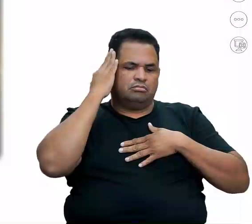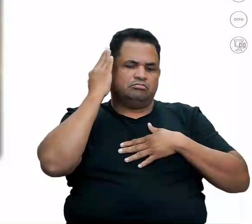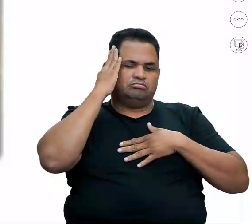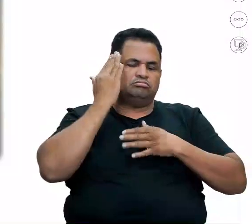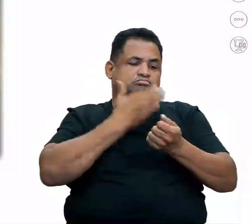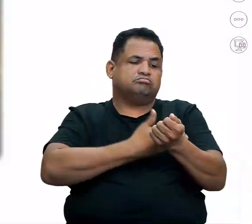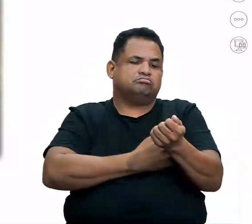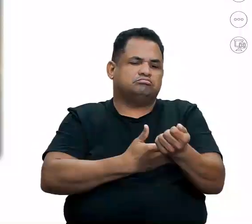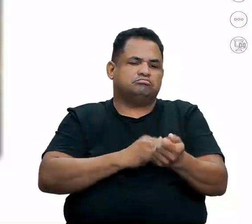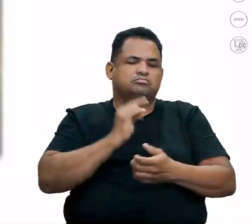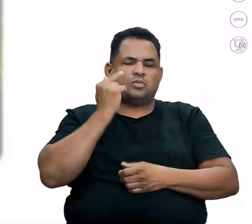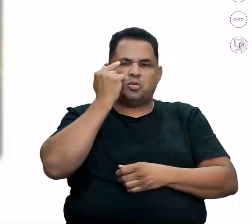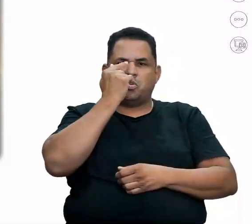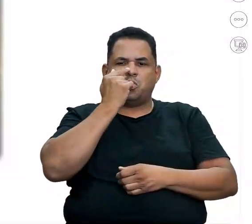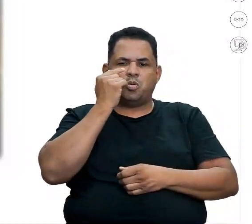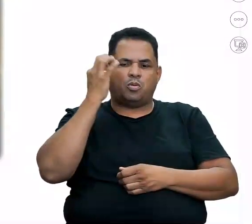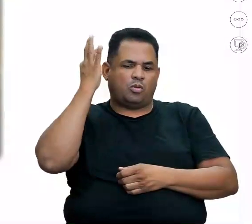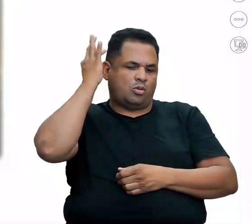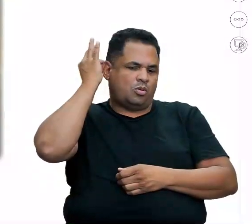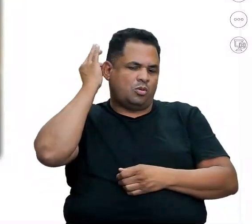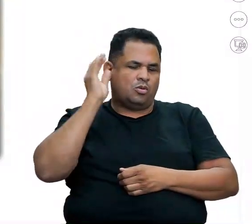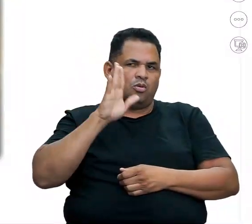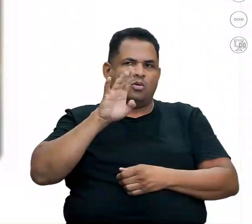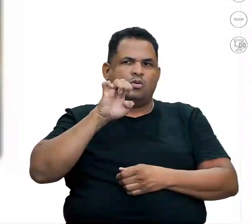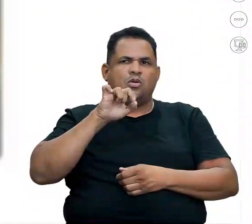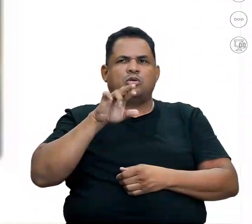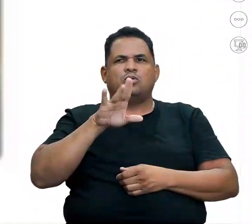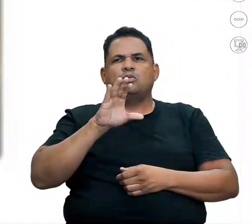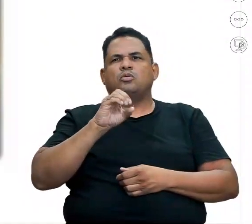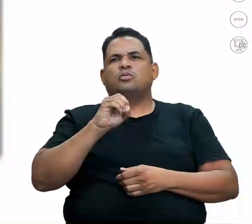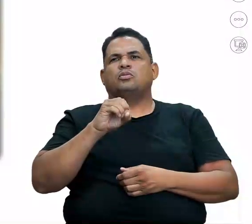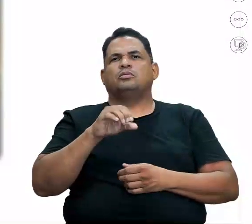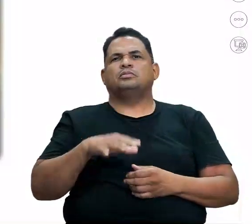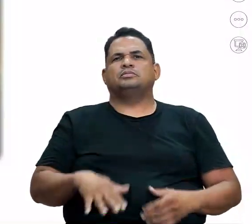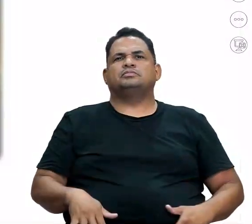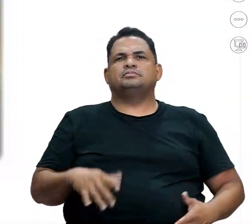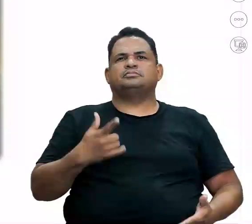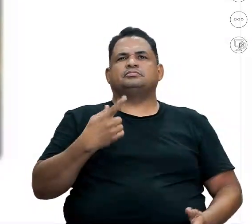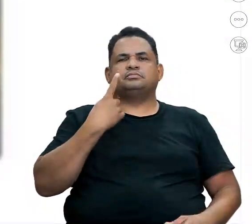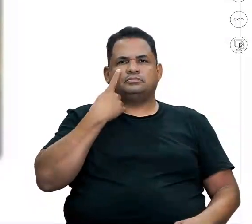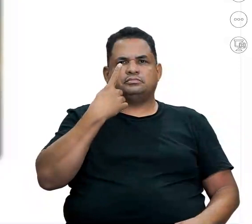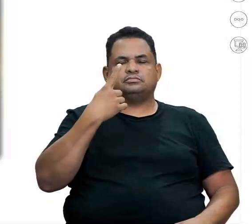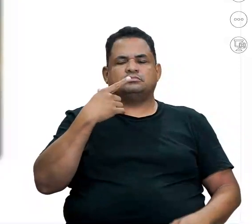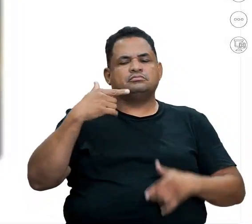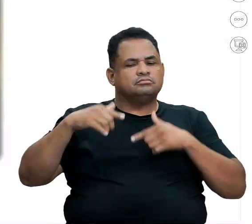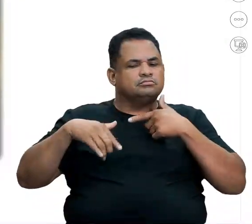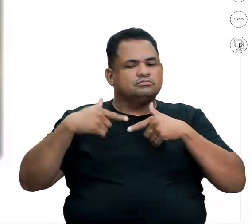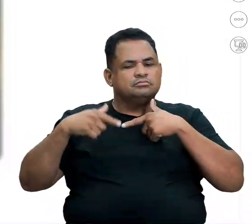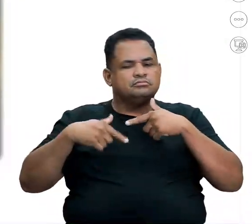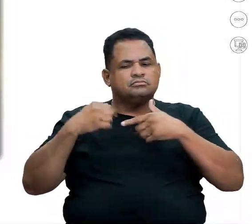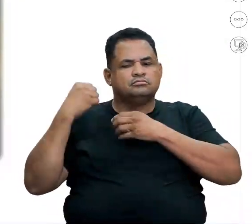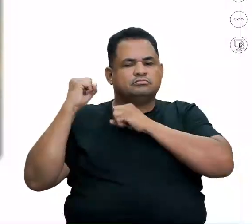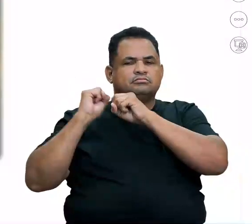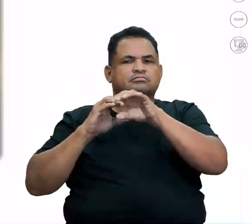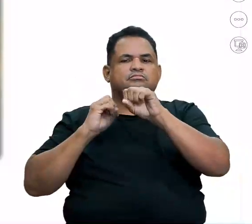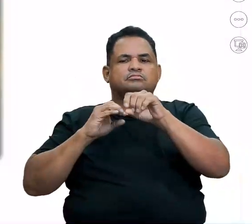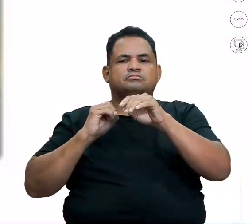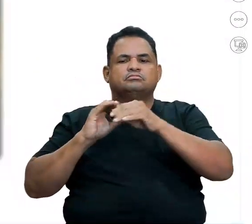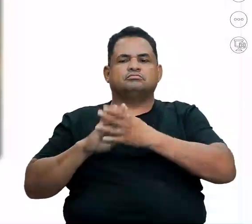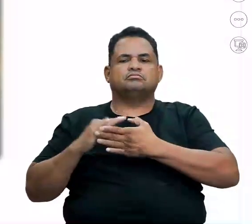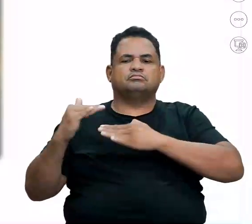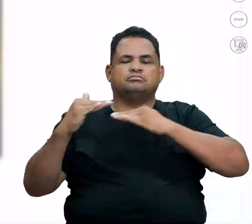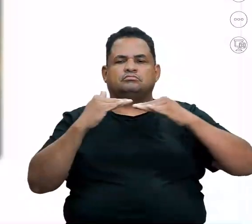o loiro. Não é assim? E a gente vai reproduzindo esses padrões,